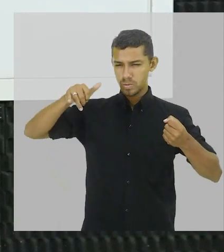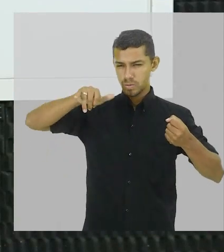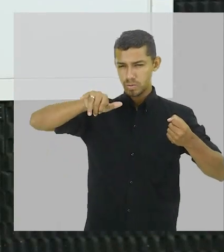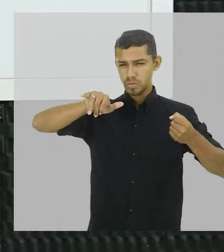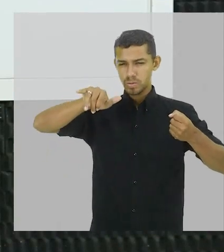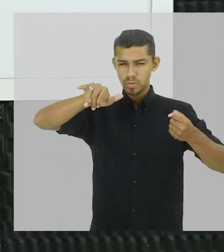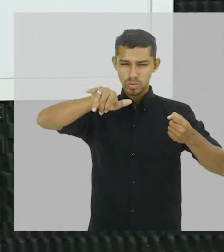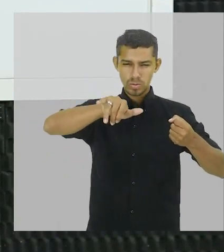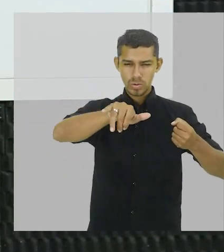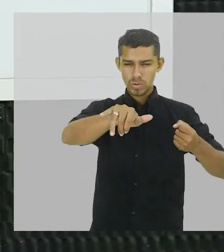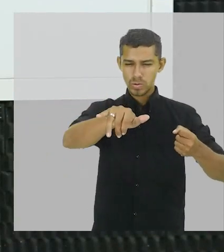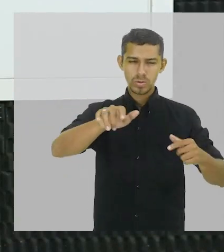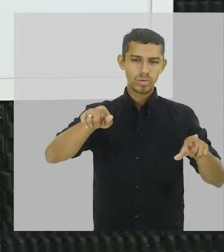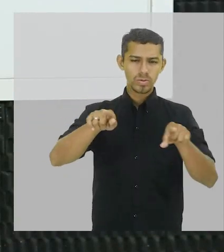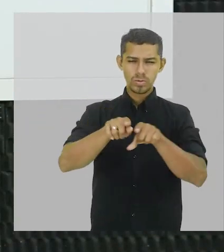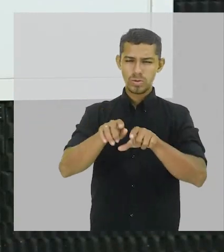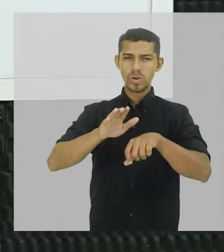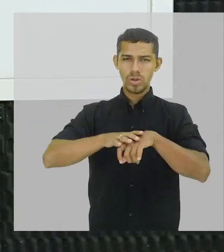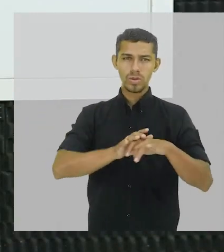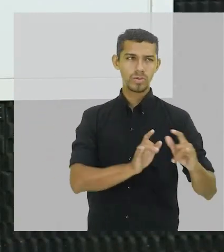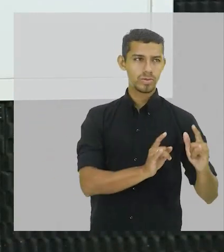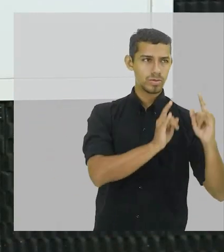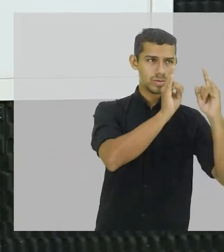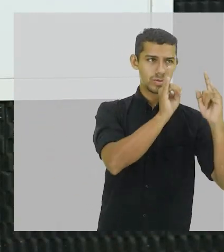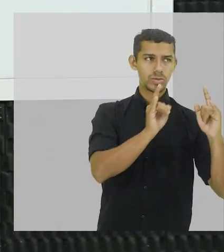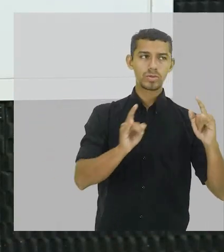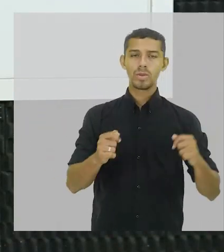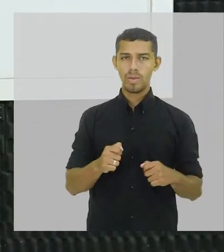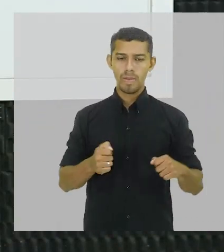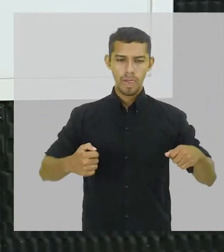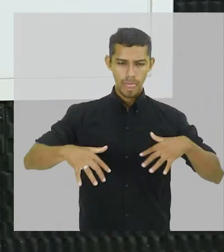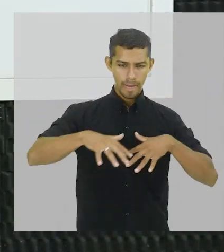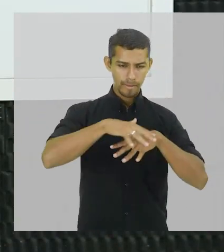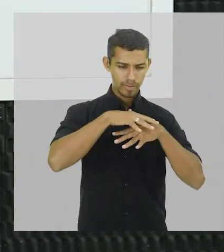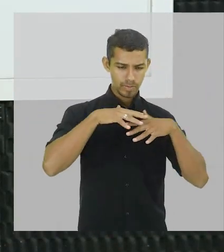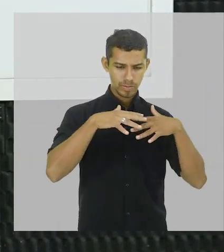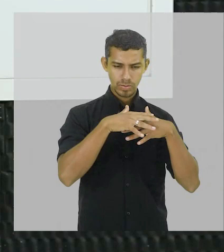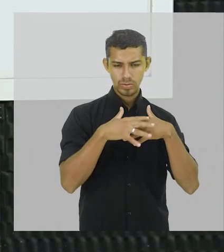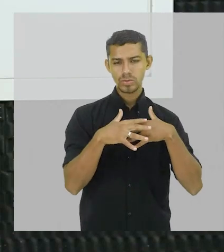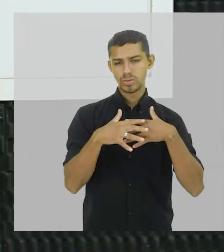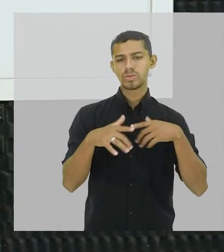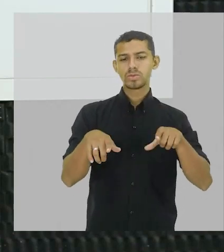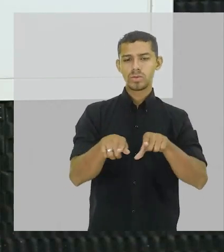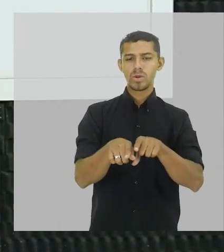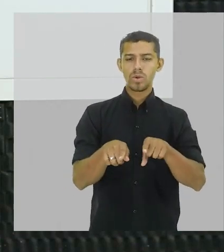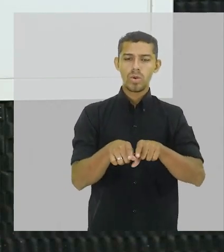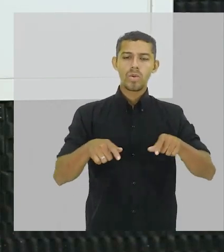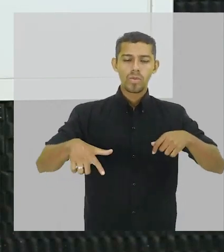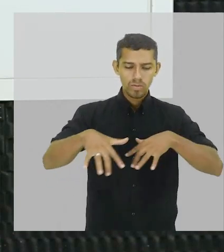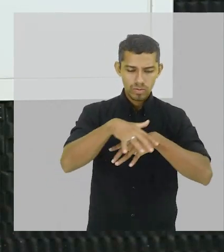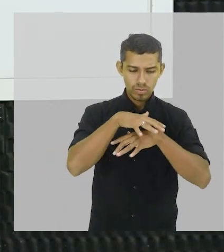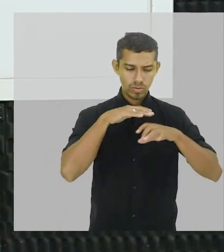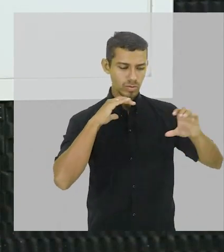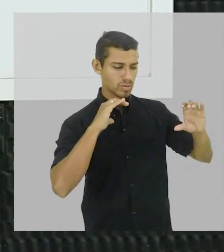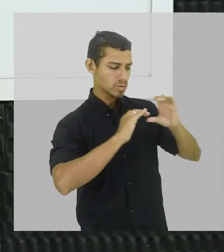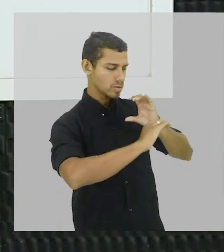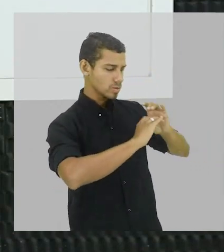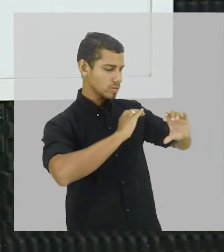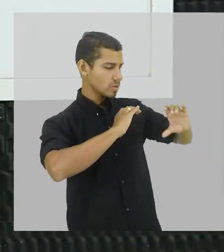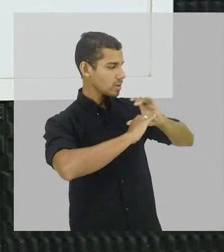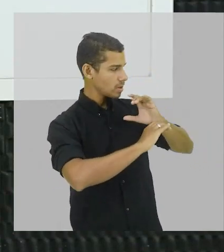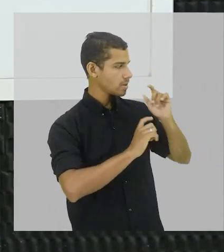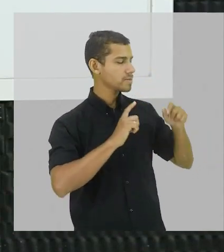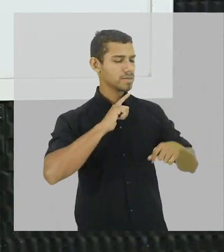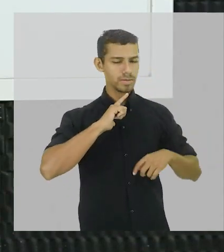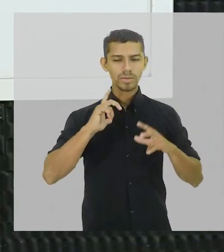está inserida nesse padrãozinho de ondas, que nós chamamos aí de micro-ondas, certo? Essas ondas de comunicação, que